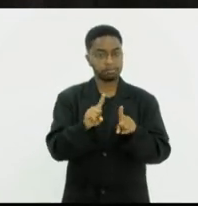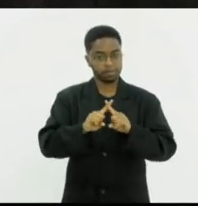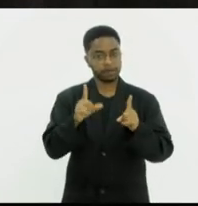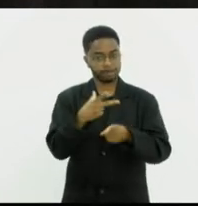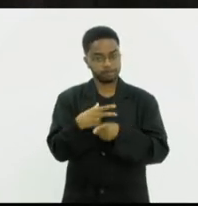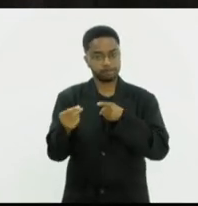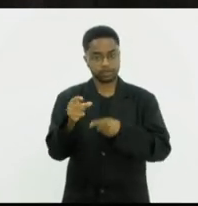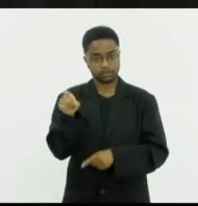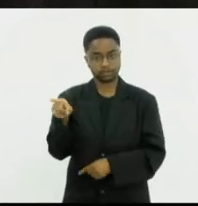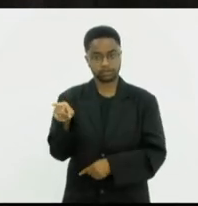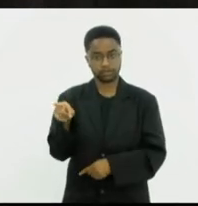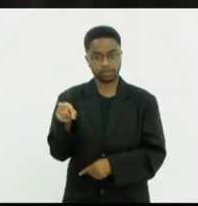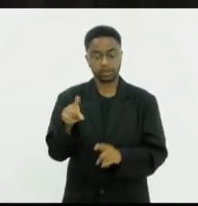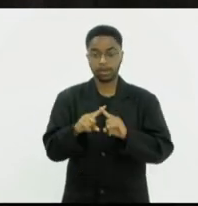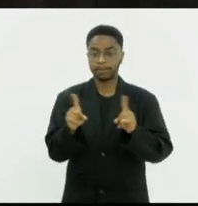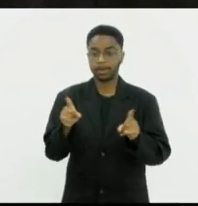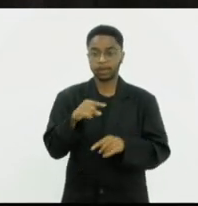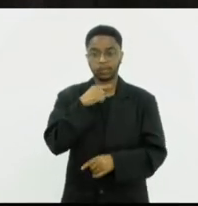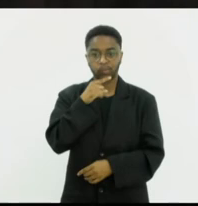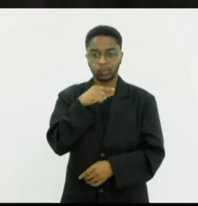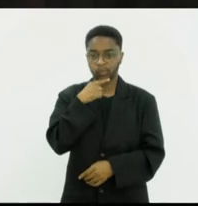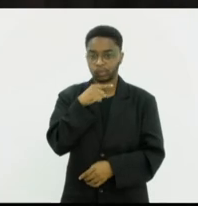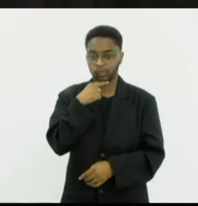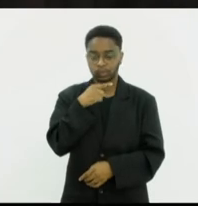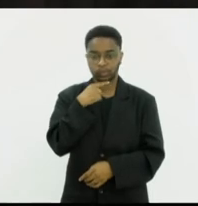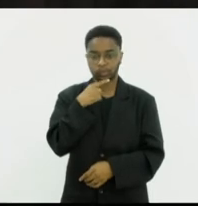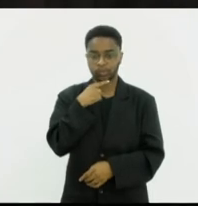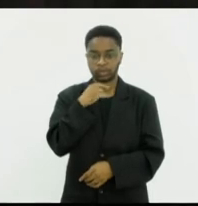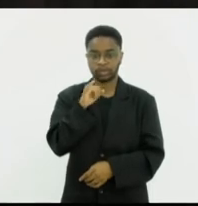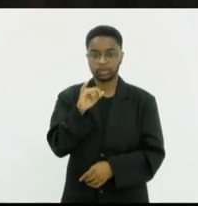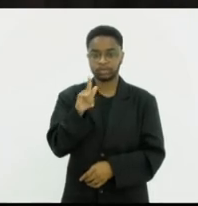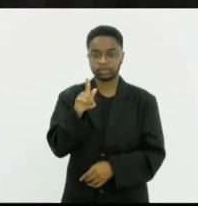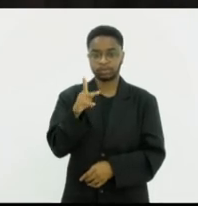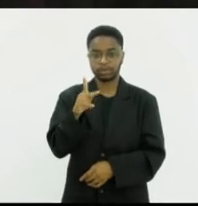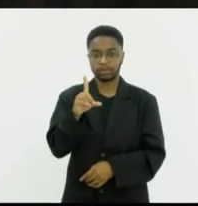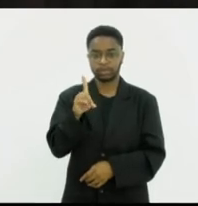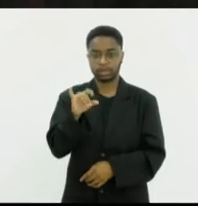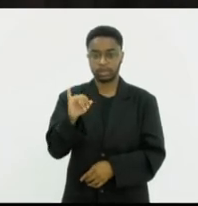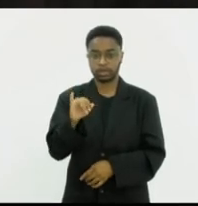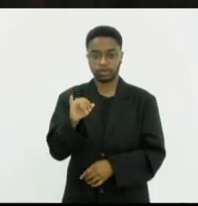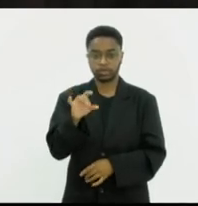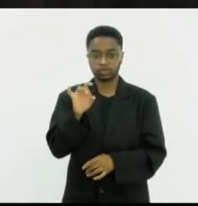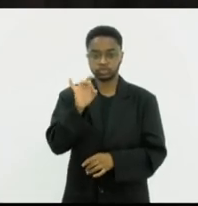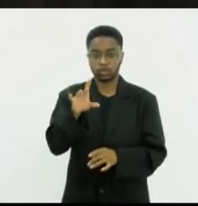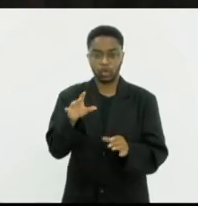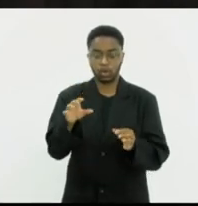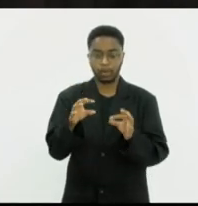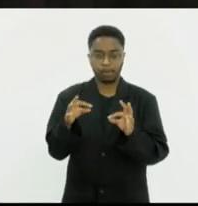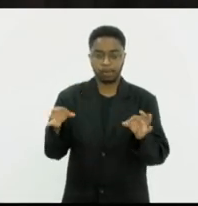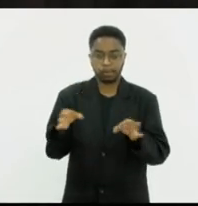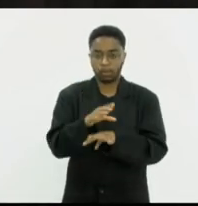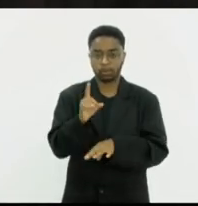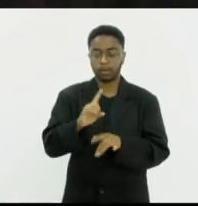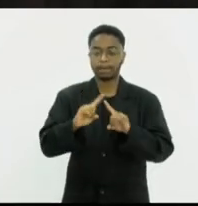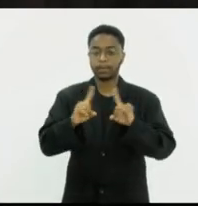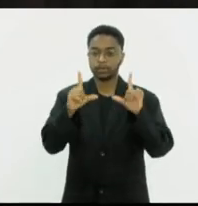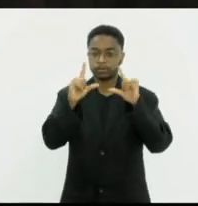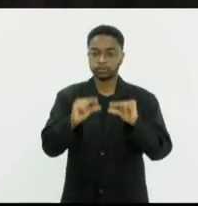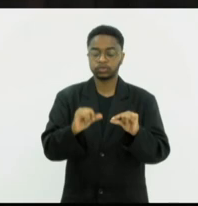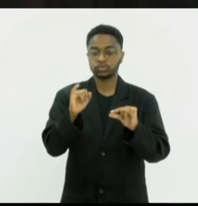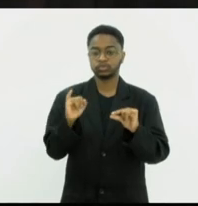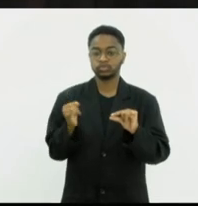vitorioso, mas não conseguiu que fosse o IGPDI puro. Mas reduziu o juro de